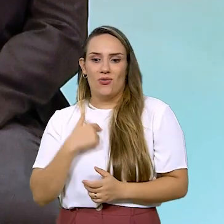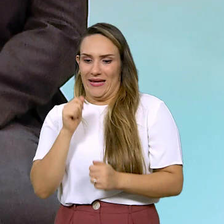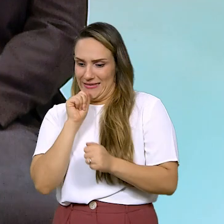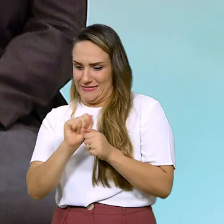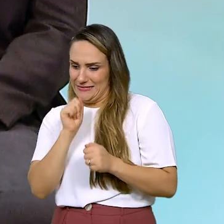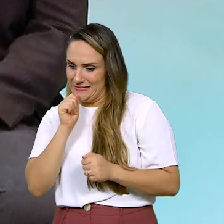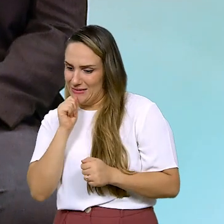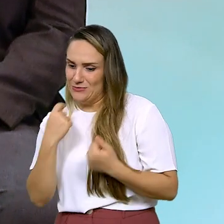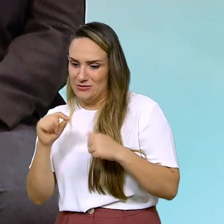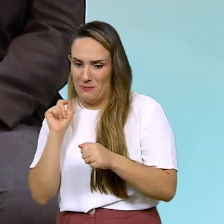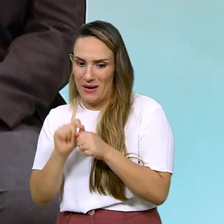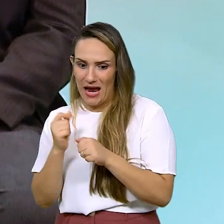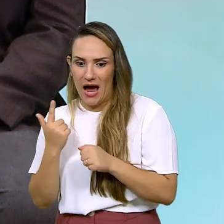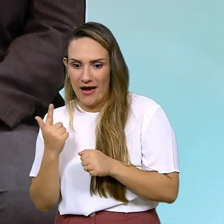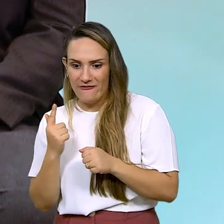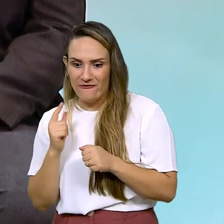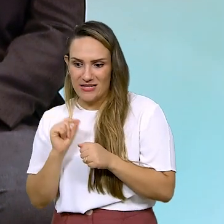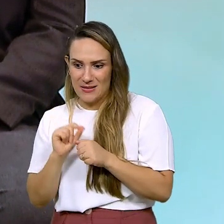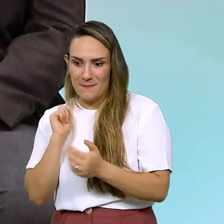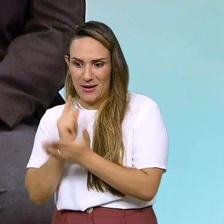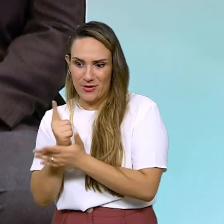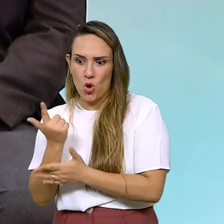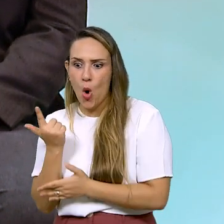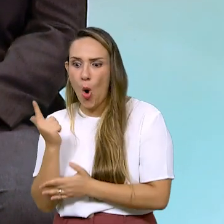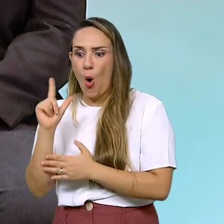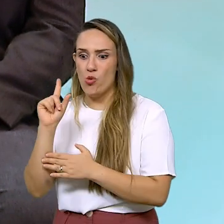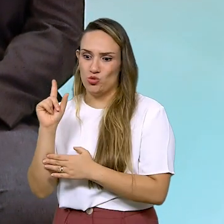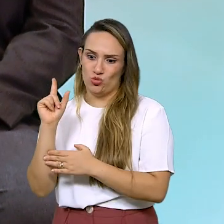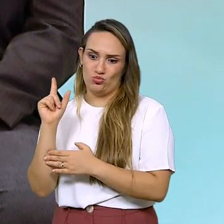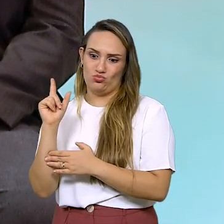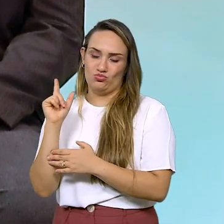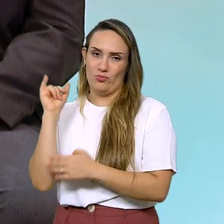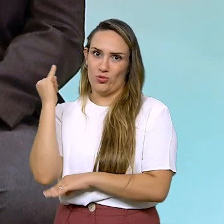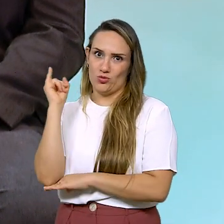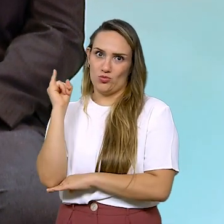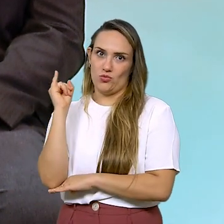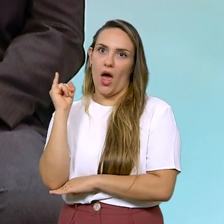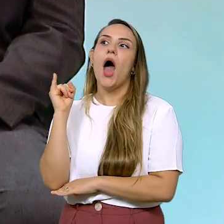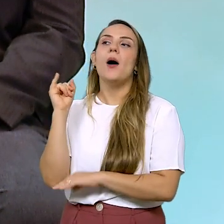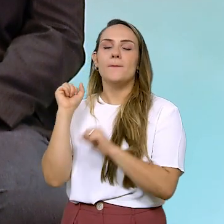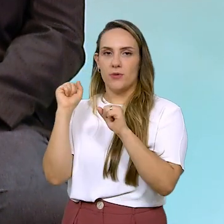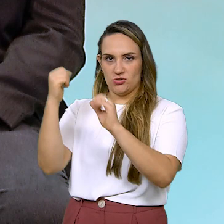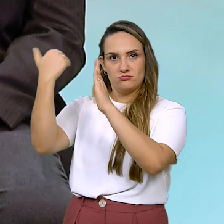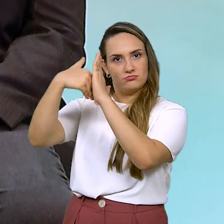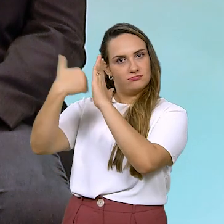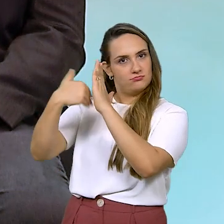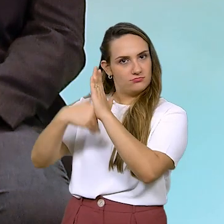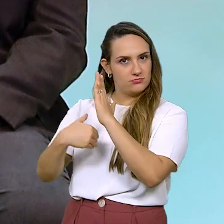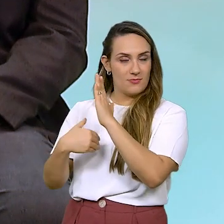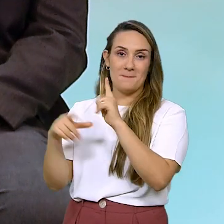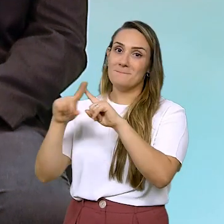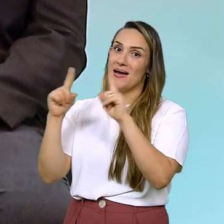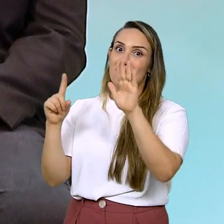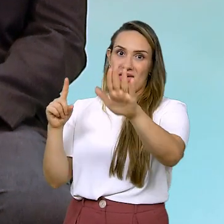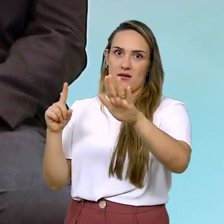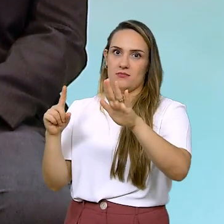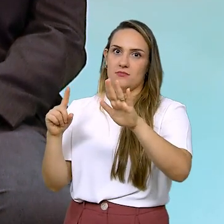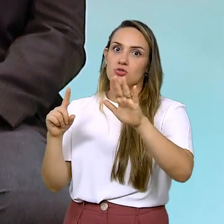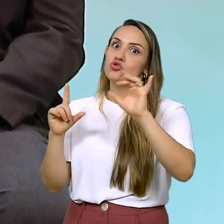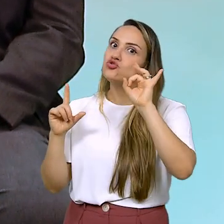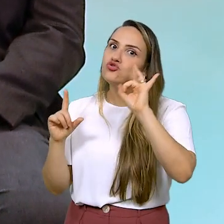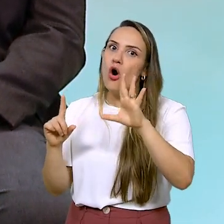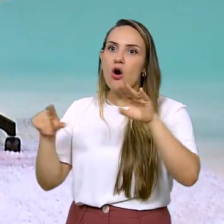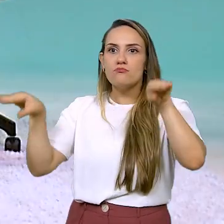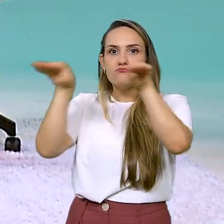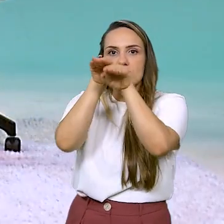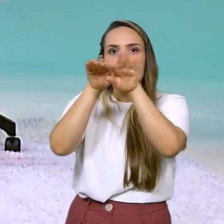cobrados. Porém, é importante que nós compensemos o tributo federal com outro tributo federal. Não é